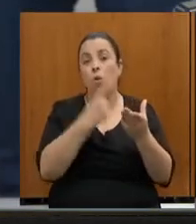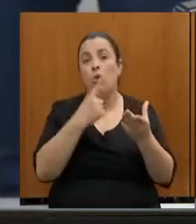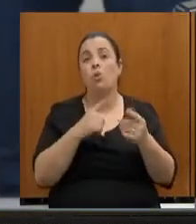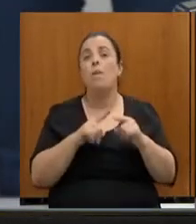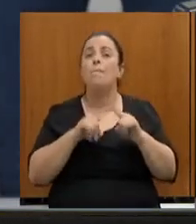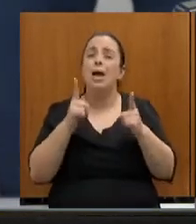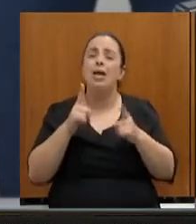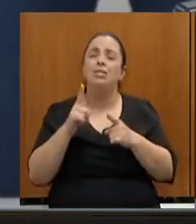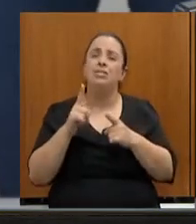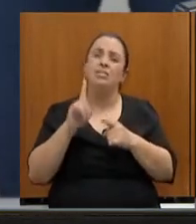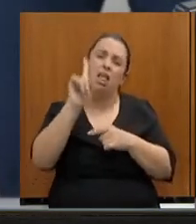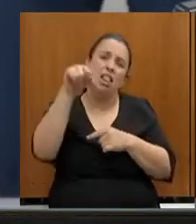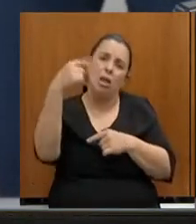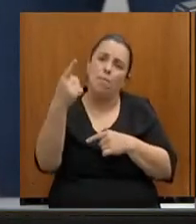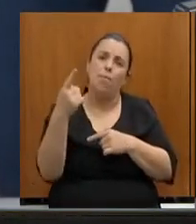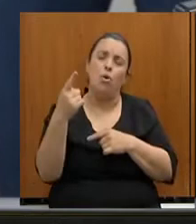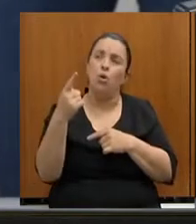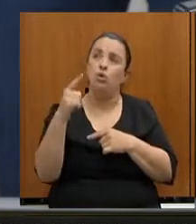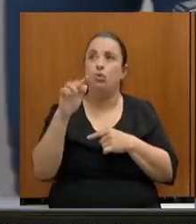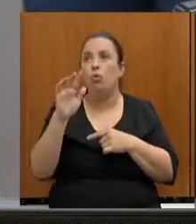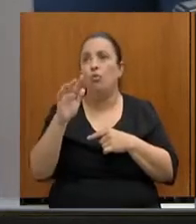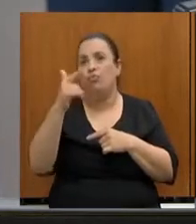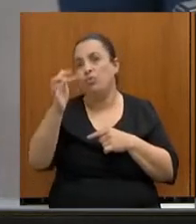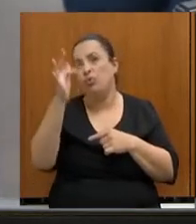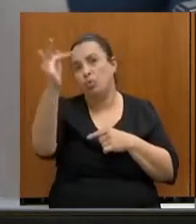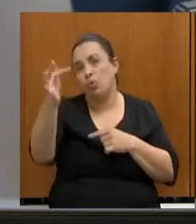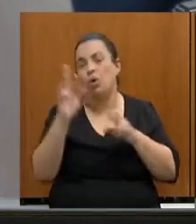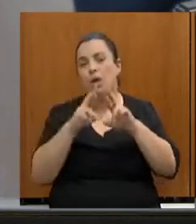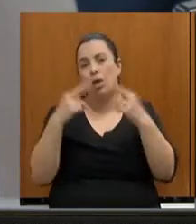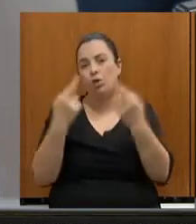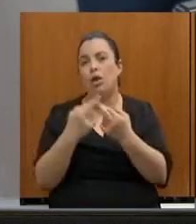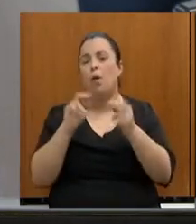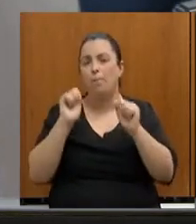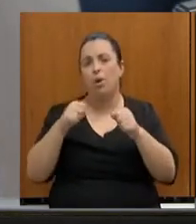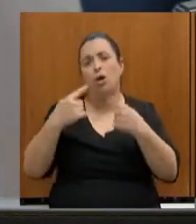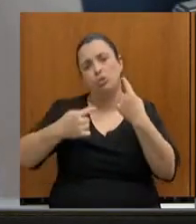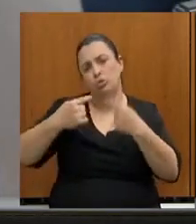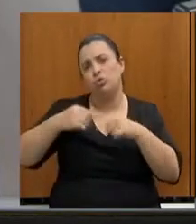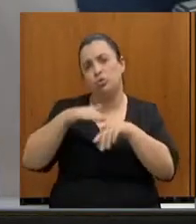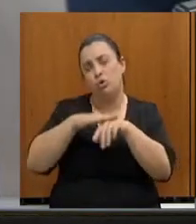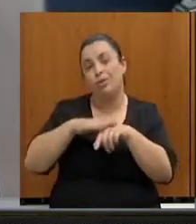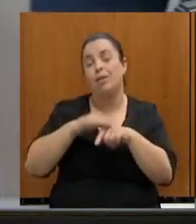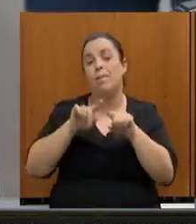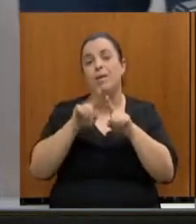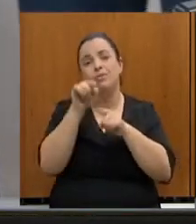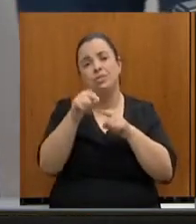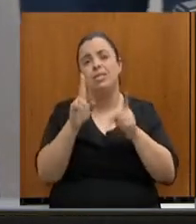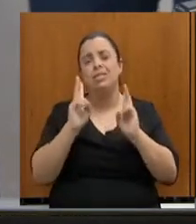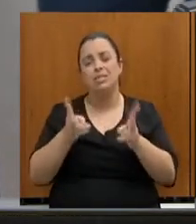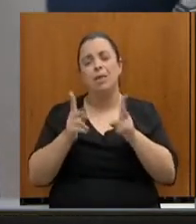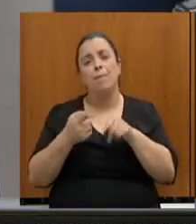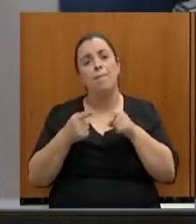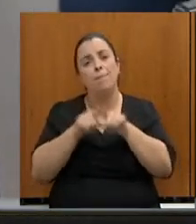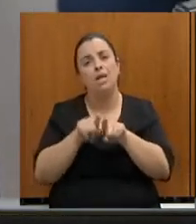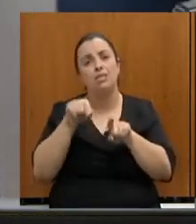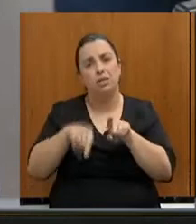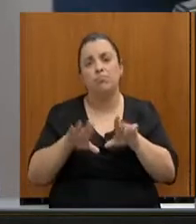discutir em futuras reuniões e tudo mais vai ser em tecido aqui um grande parceiro e